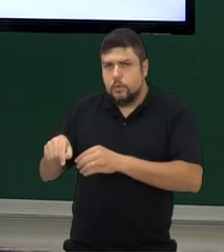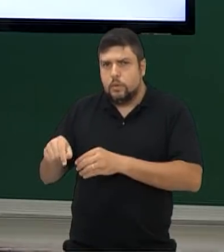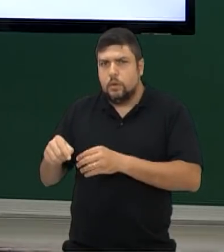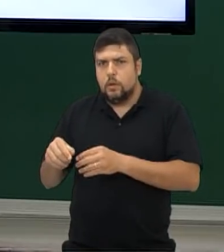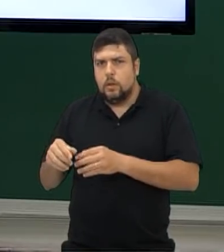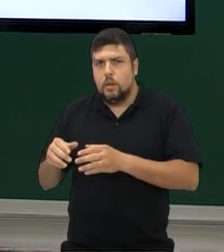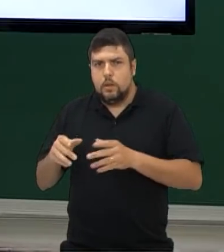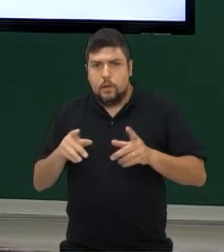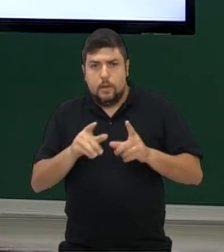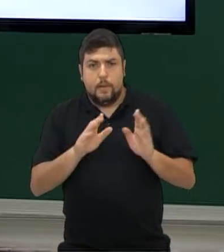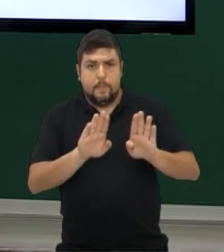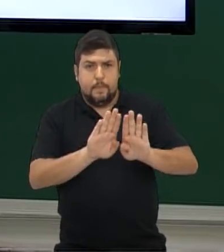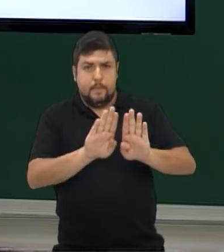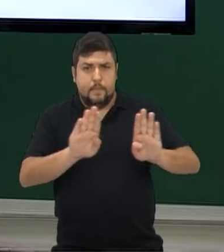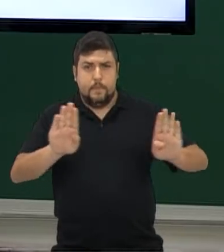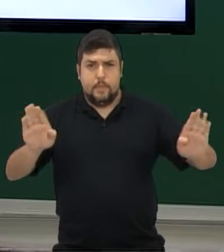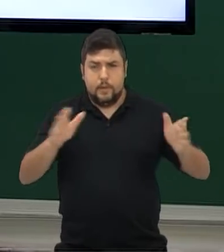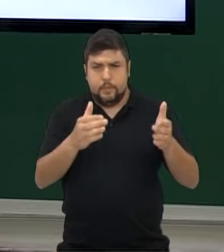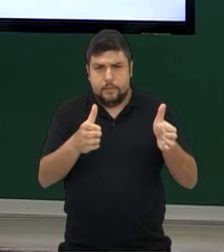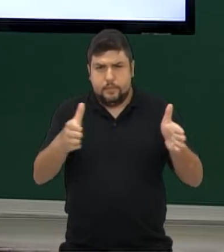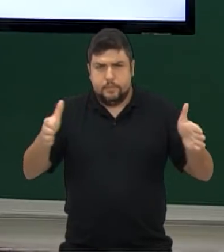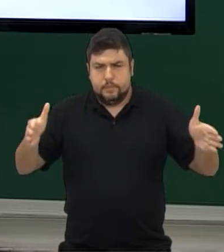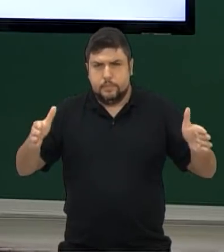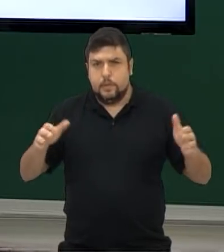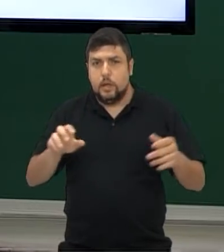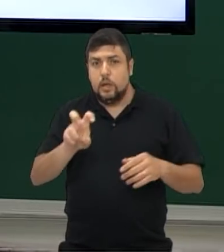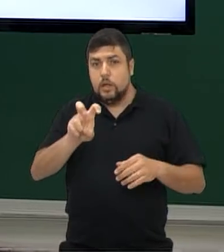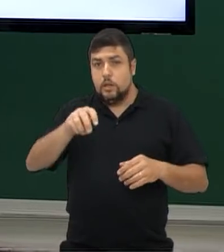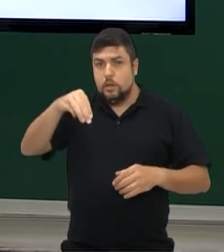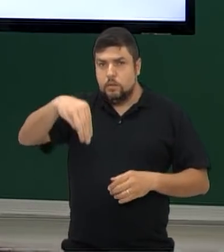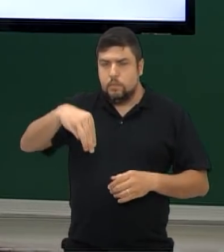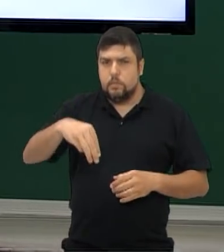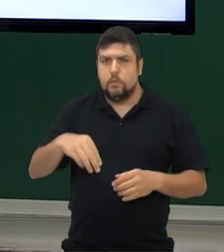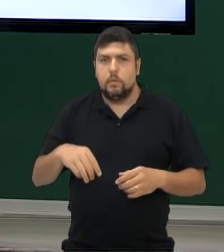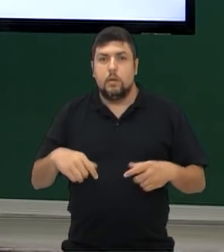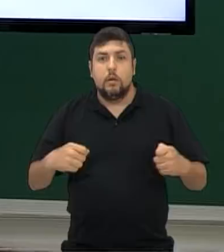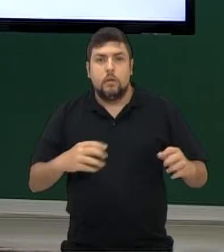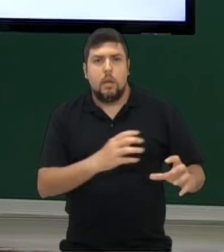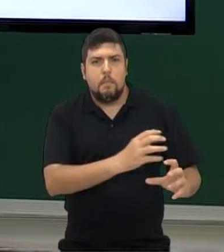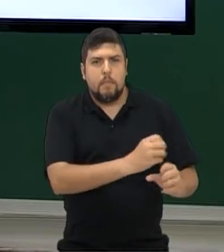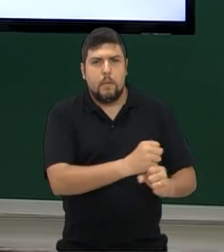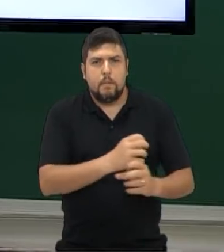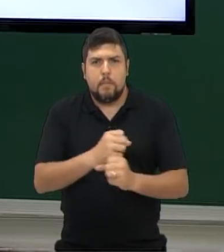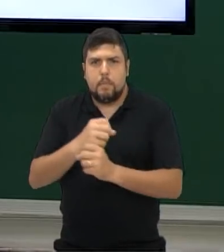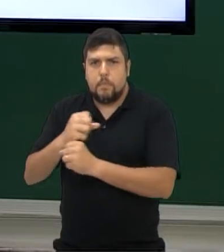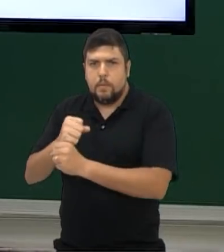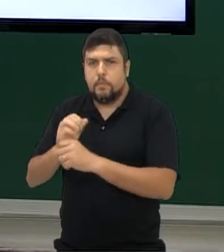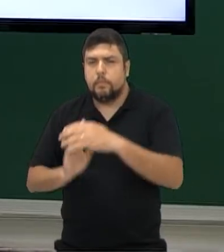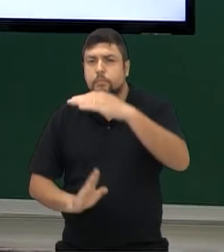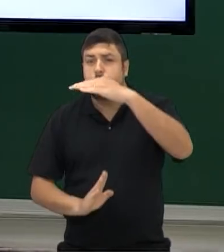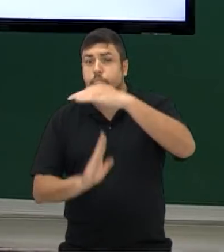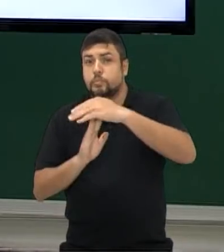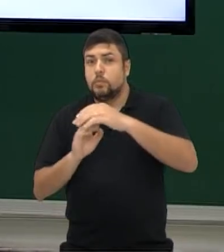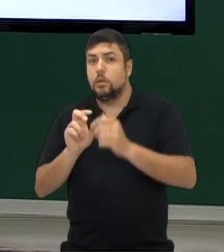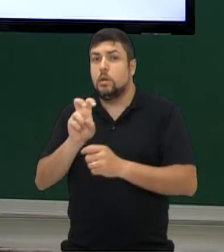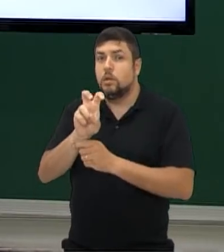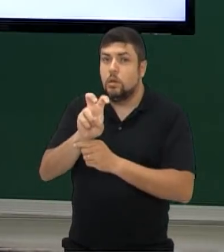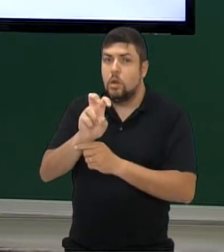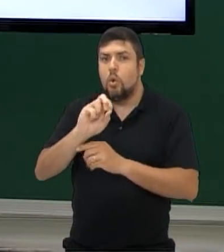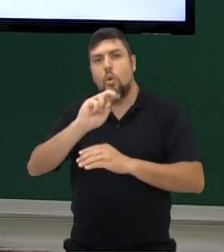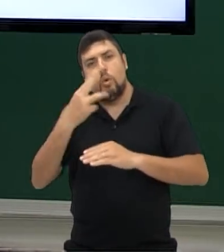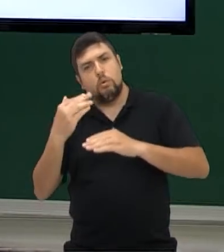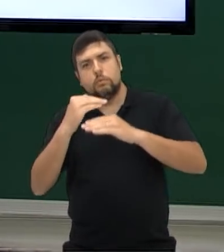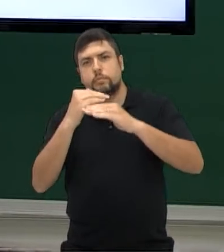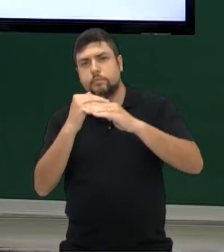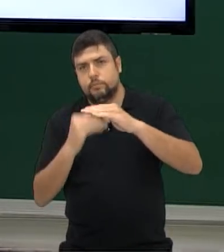de 5 metros, essa soma não pode dar mais do que 5. Pode dar 5 ou menos que